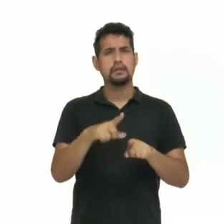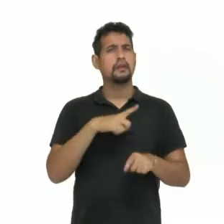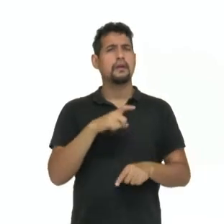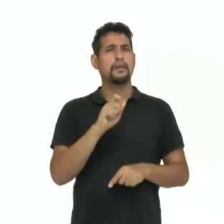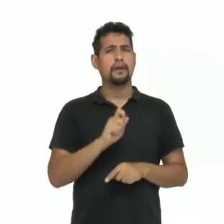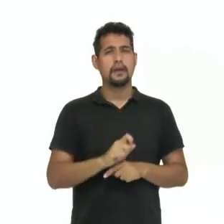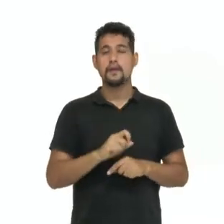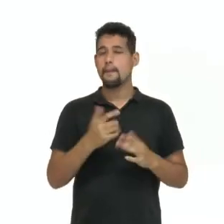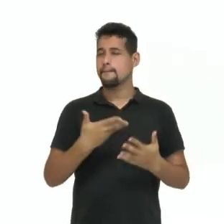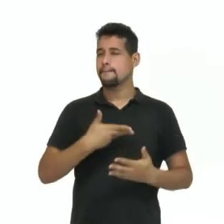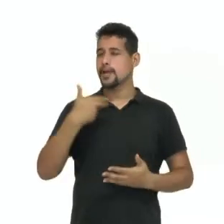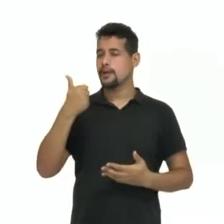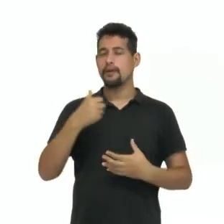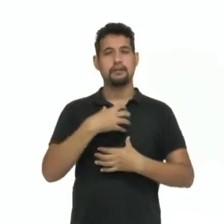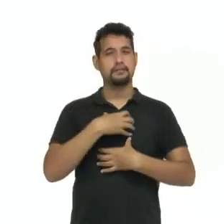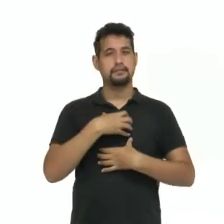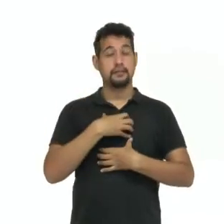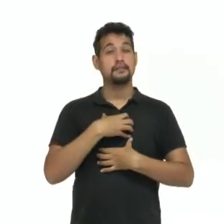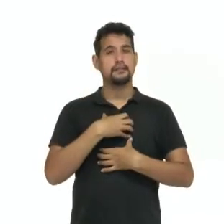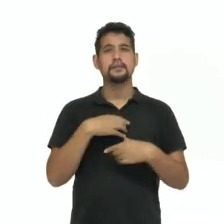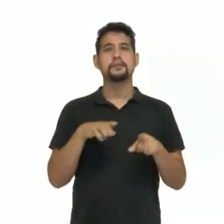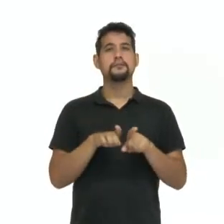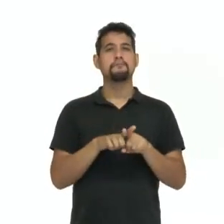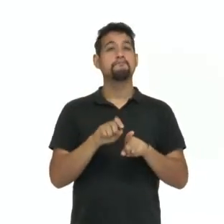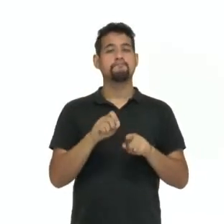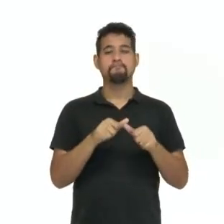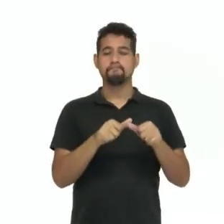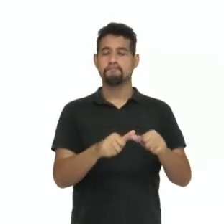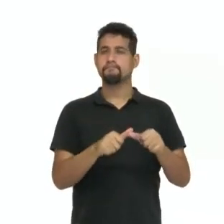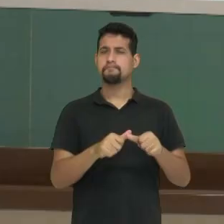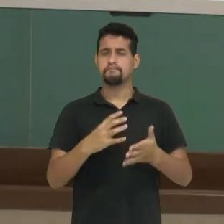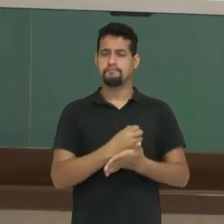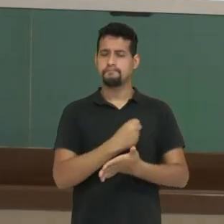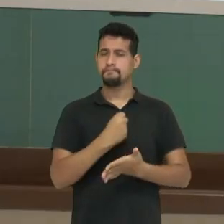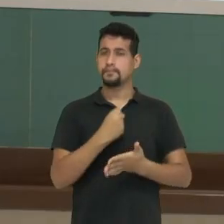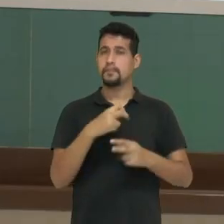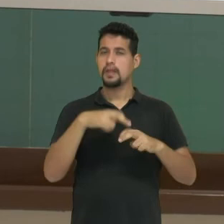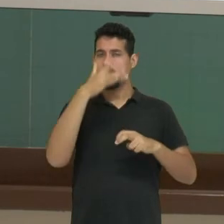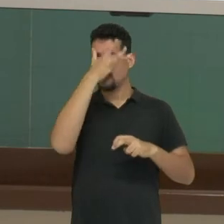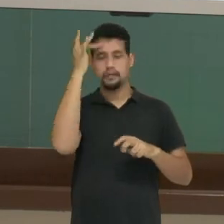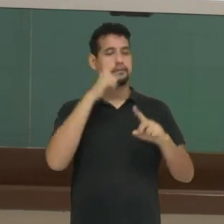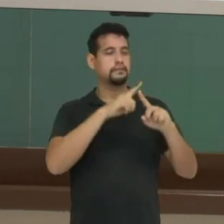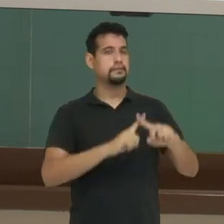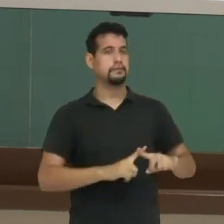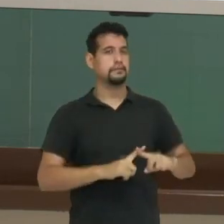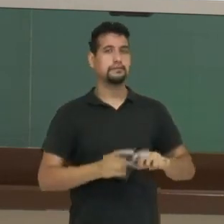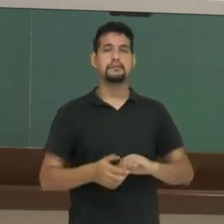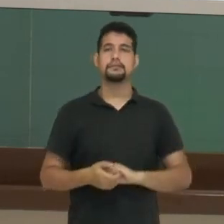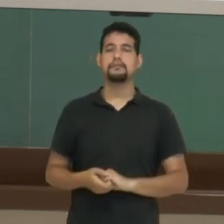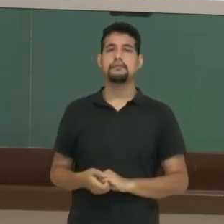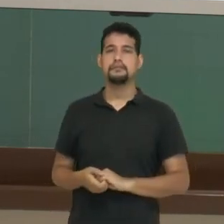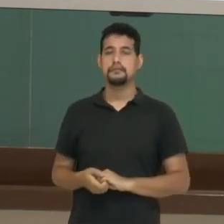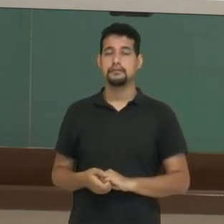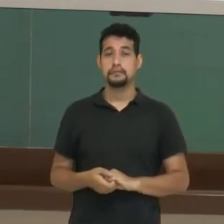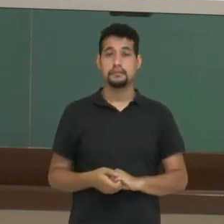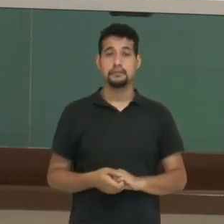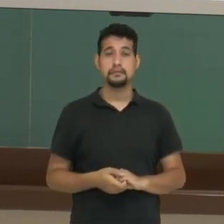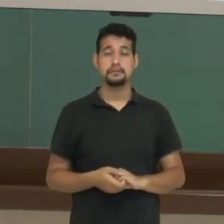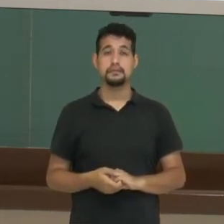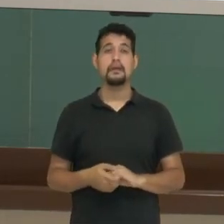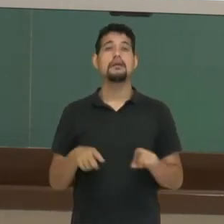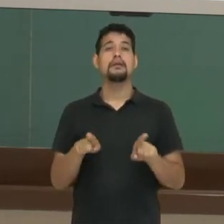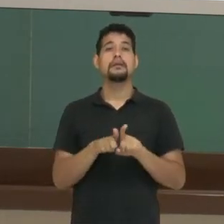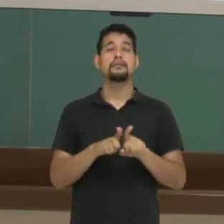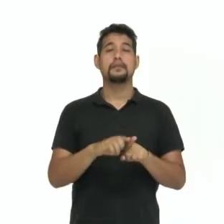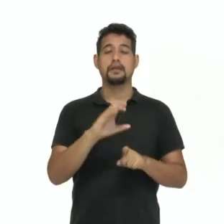tem melhores condições, então, de manter o domínio sobre o seu adversário. Já a pegada